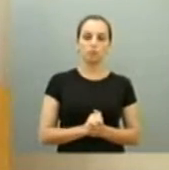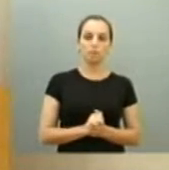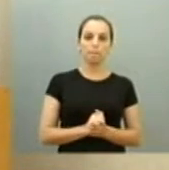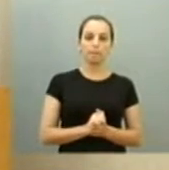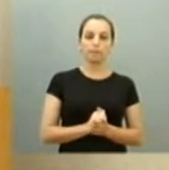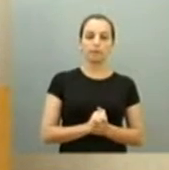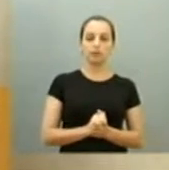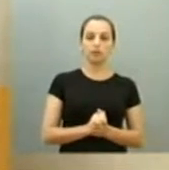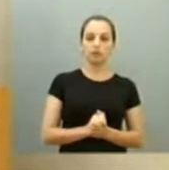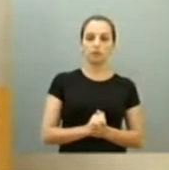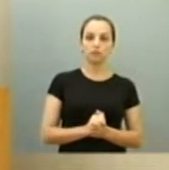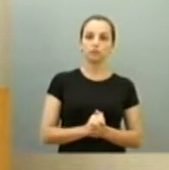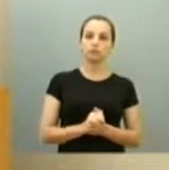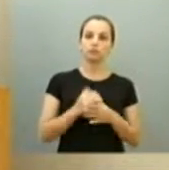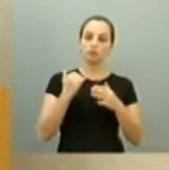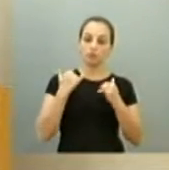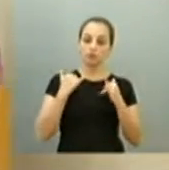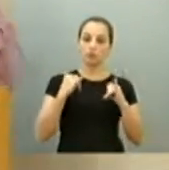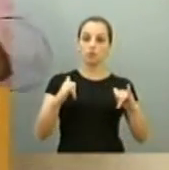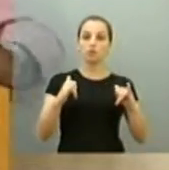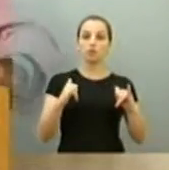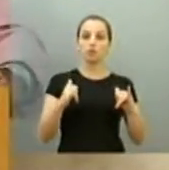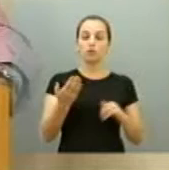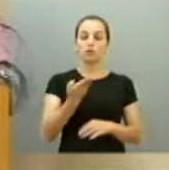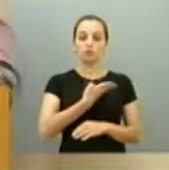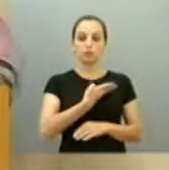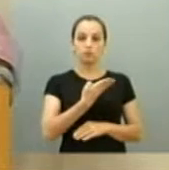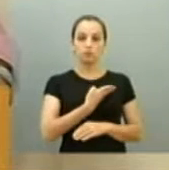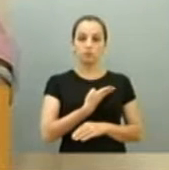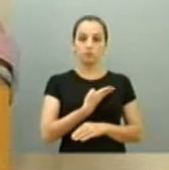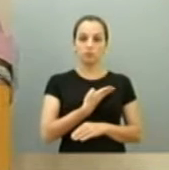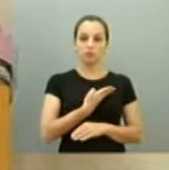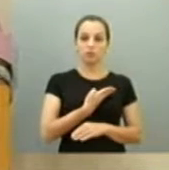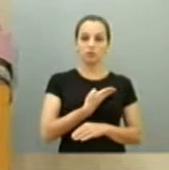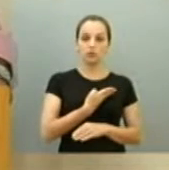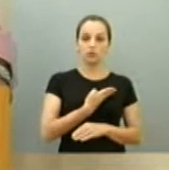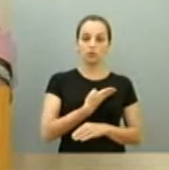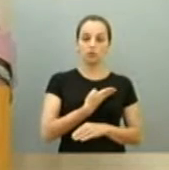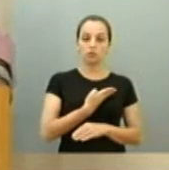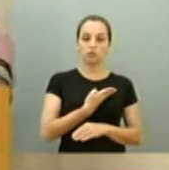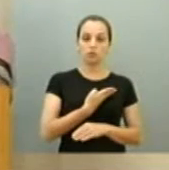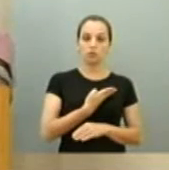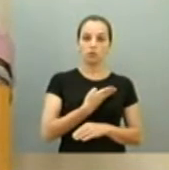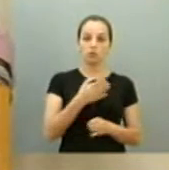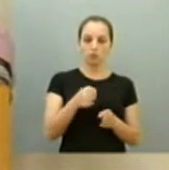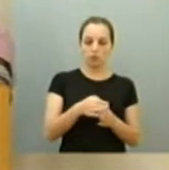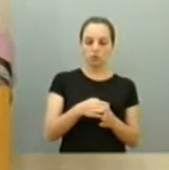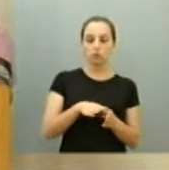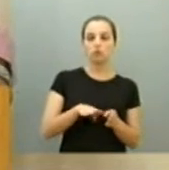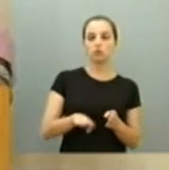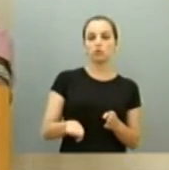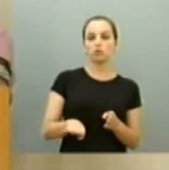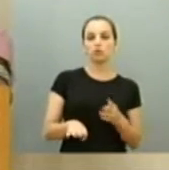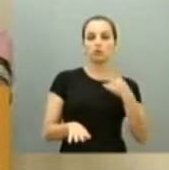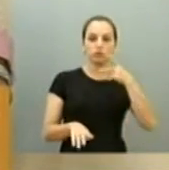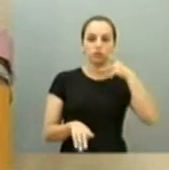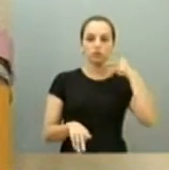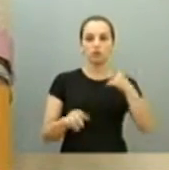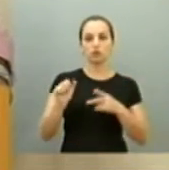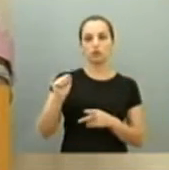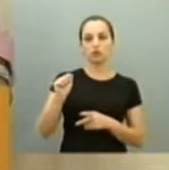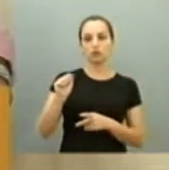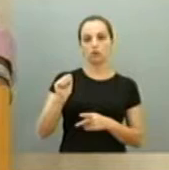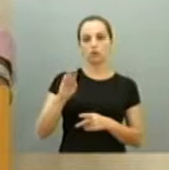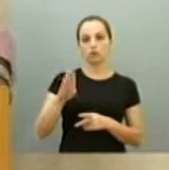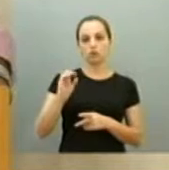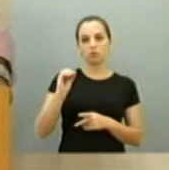um recado aqui para o meu amigo, meu parceiro de Câmara Municipal, o vereador Geis